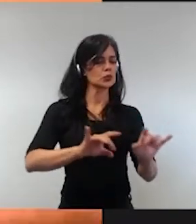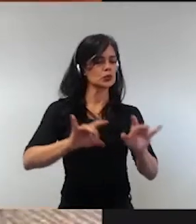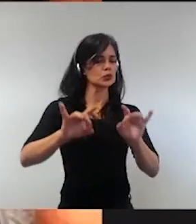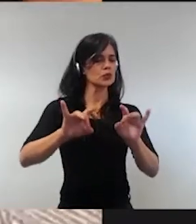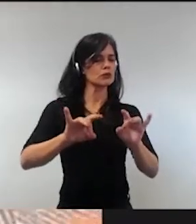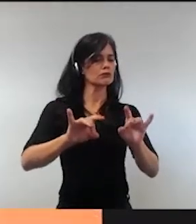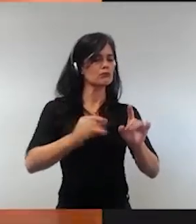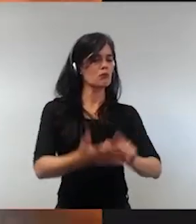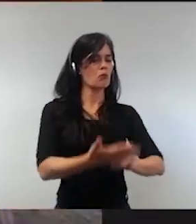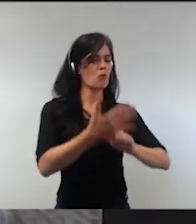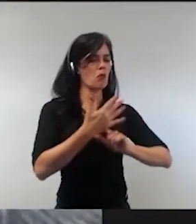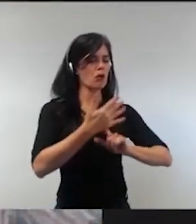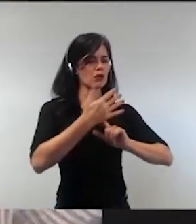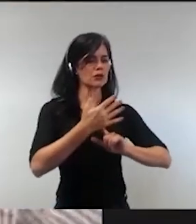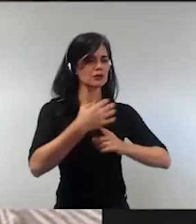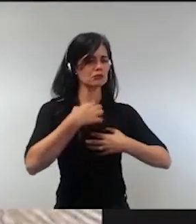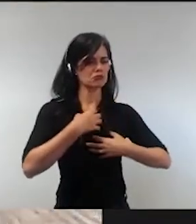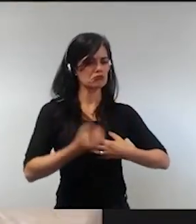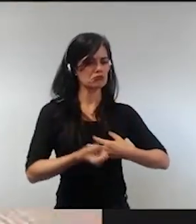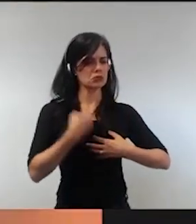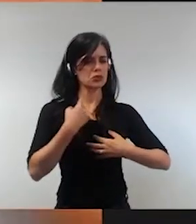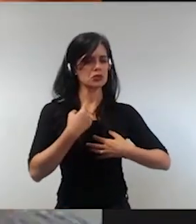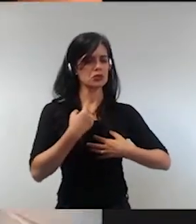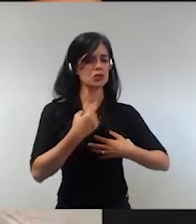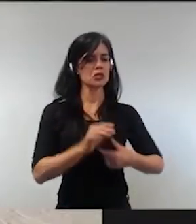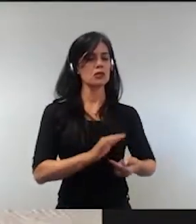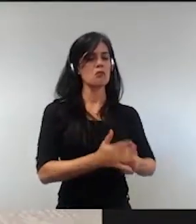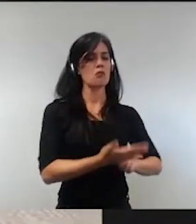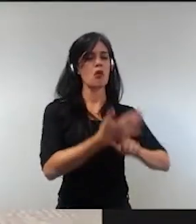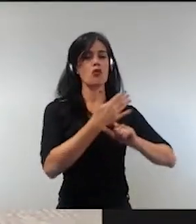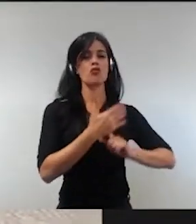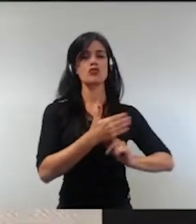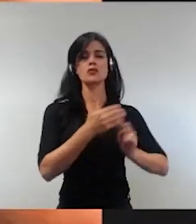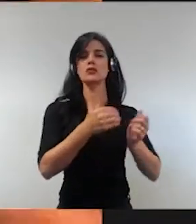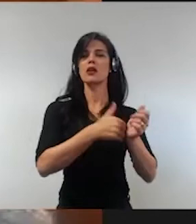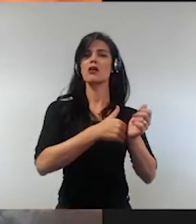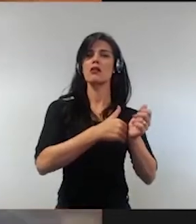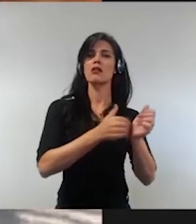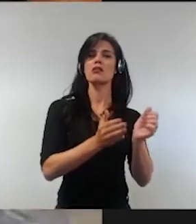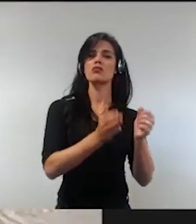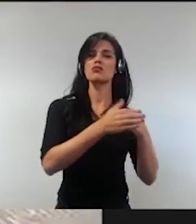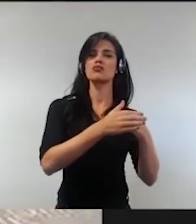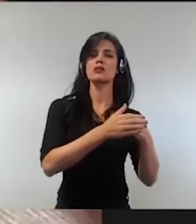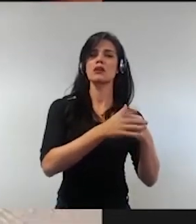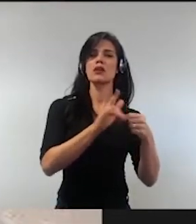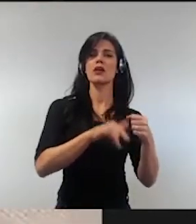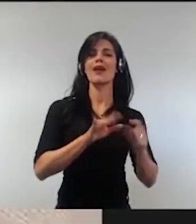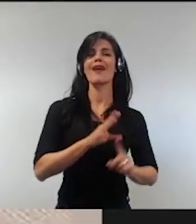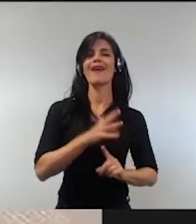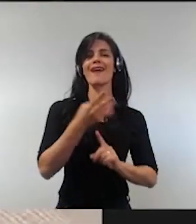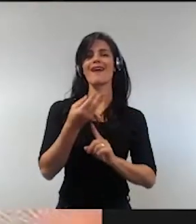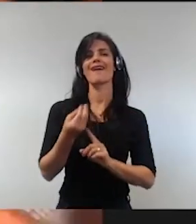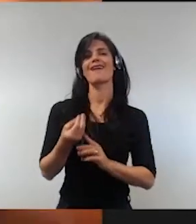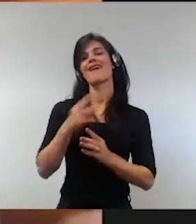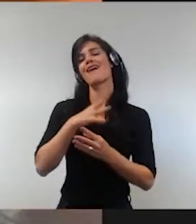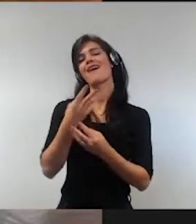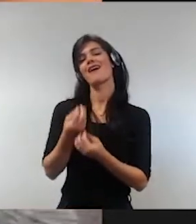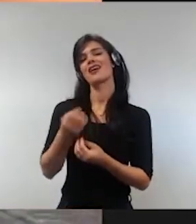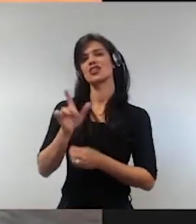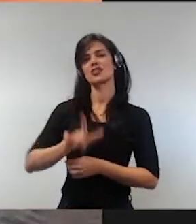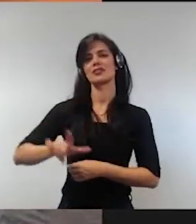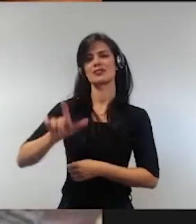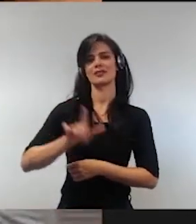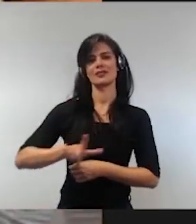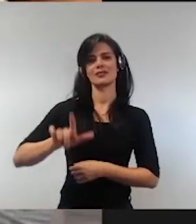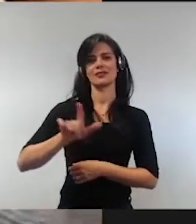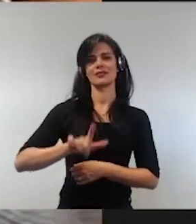portanto, revelar aquilo que está oculto, que é uma função importante da arte literária,